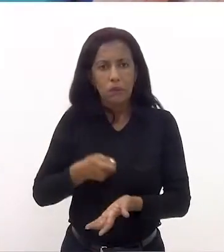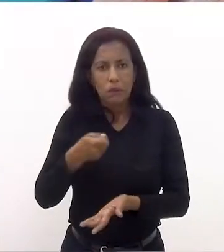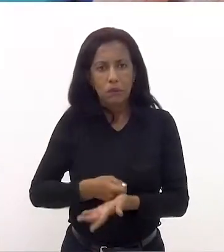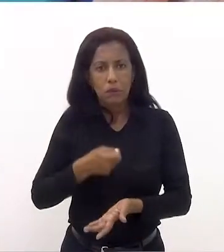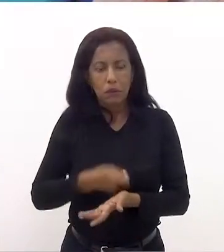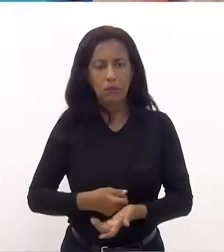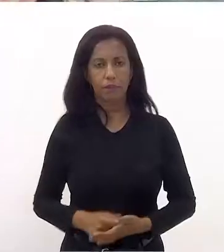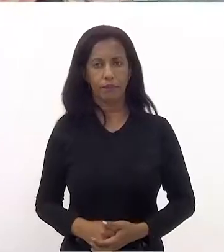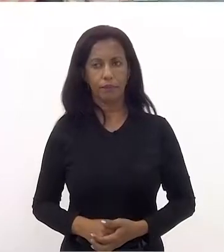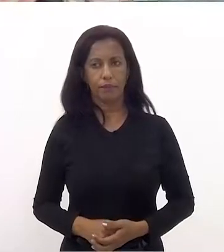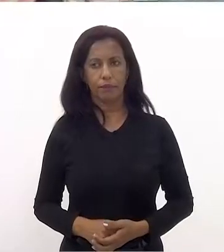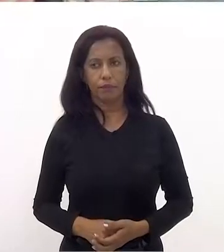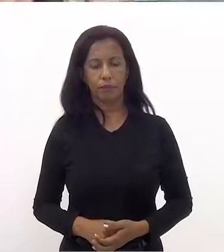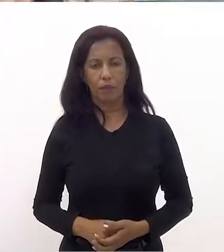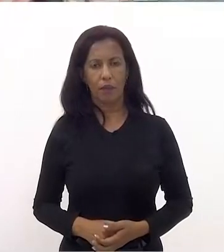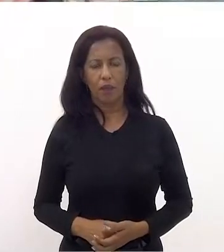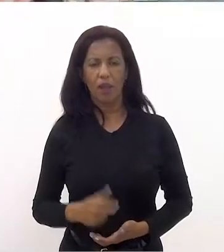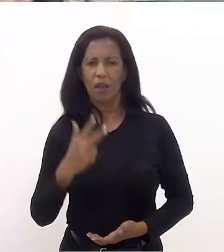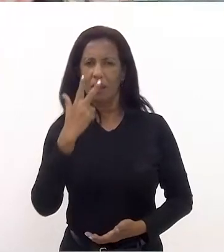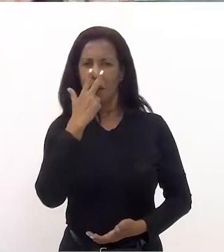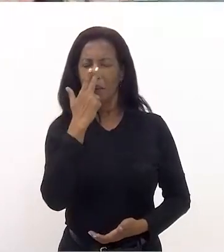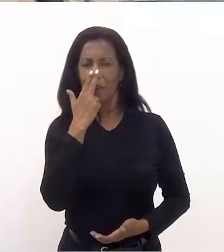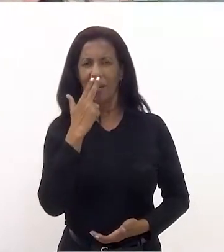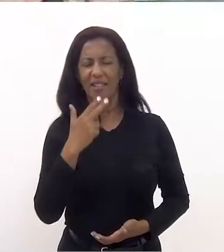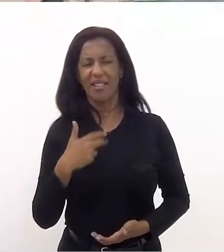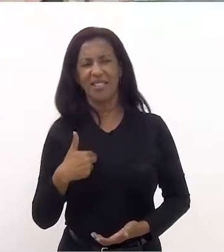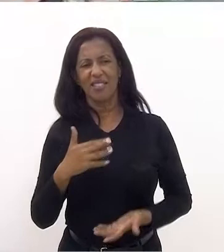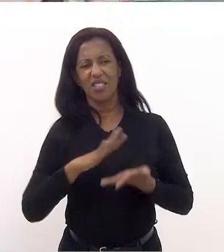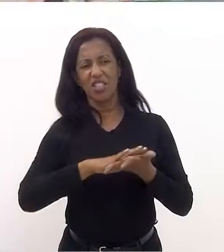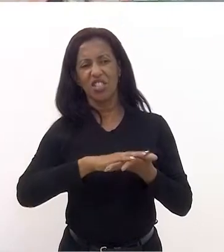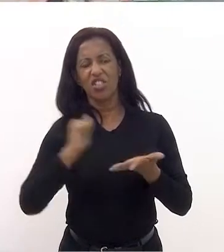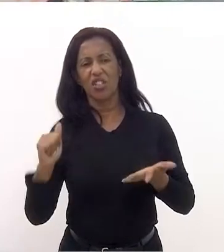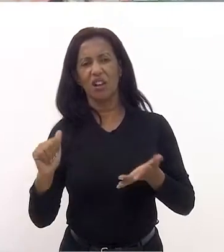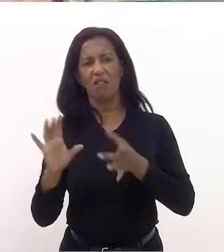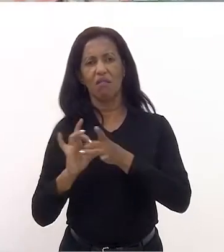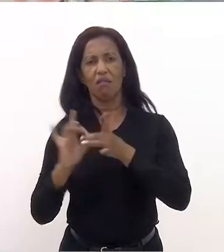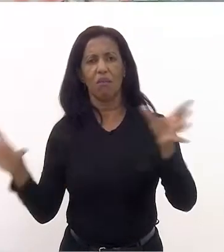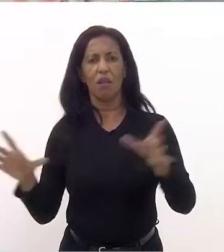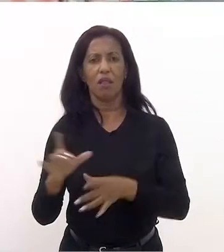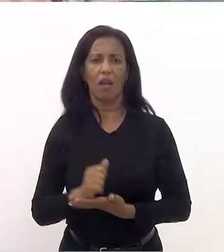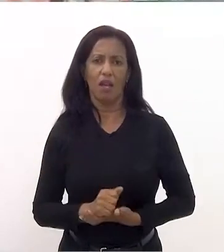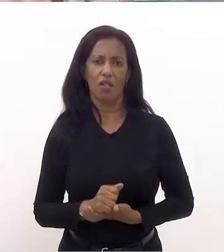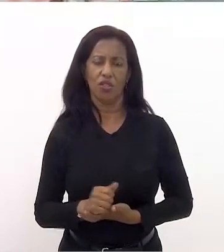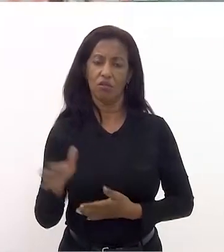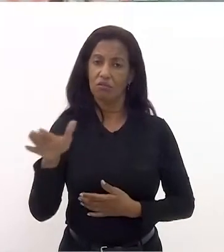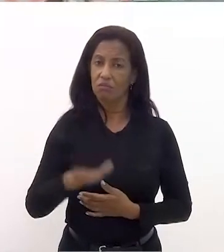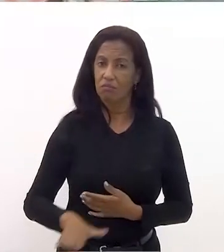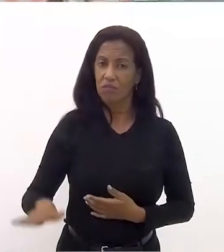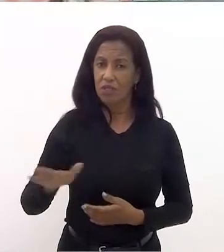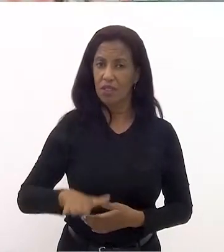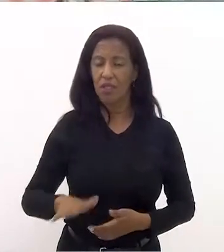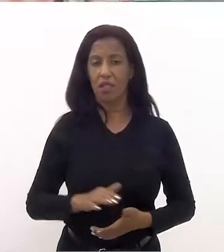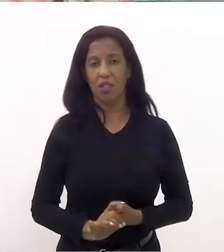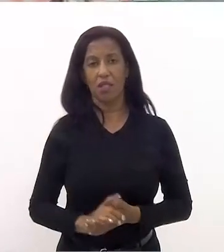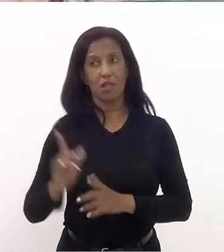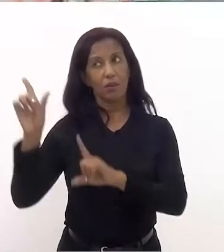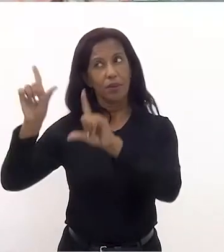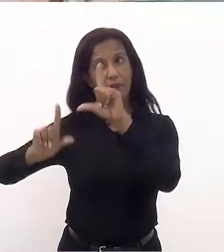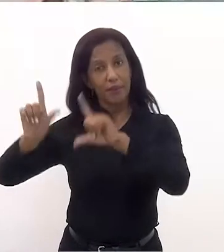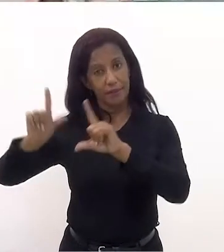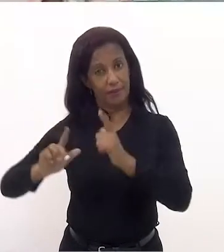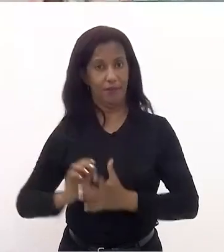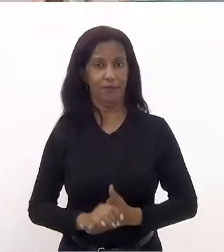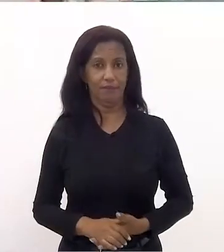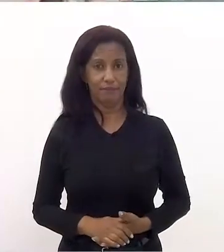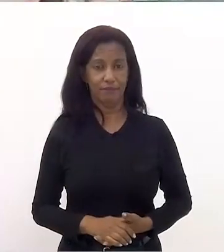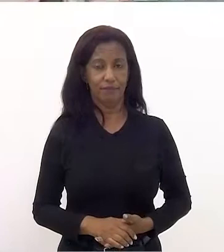forma? Olha, uma coisa, tirar um pouco da liberdade do aluno não, da criança com